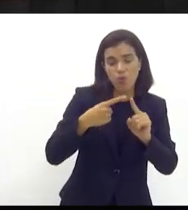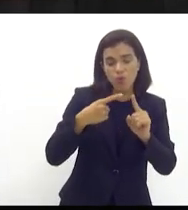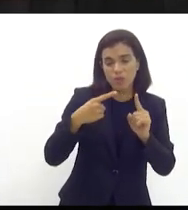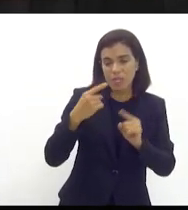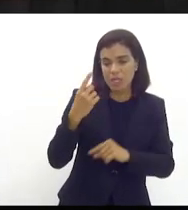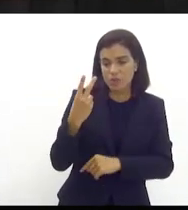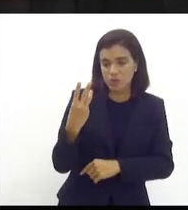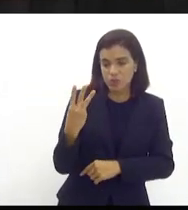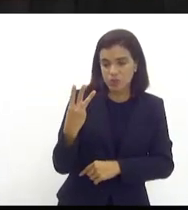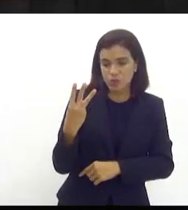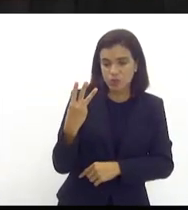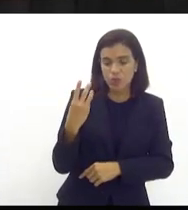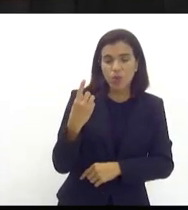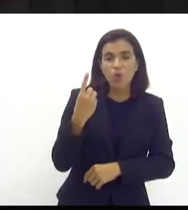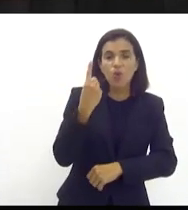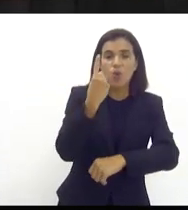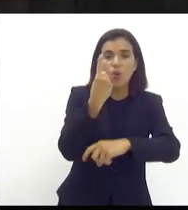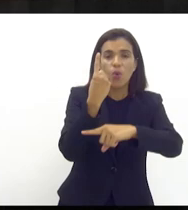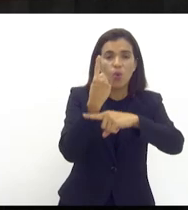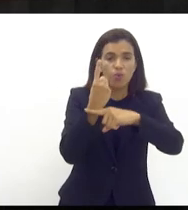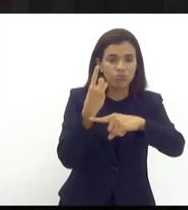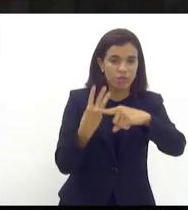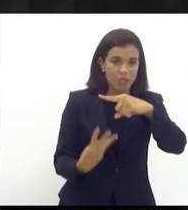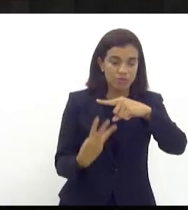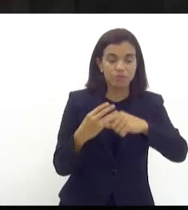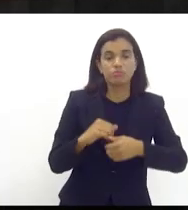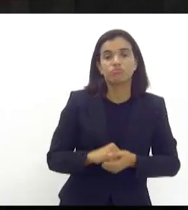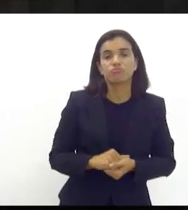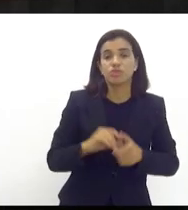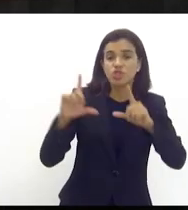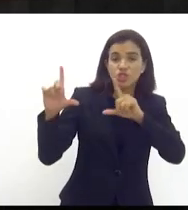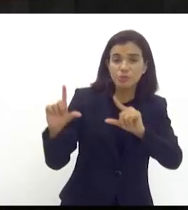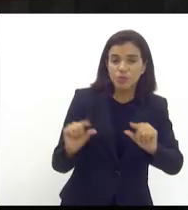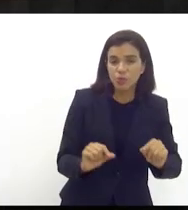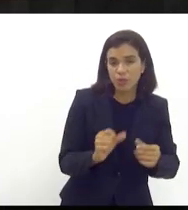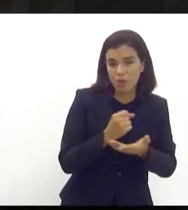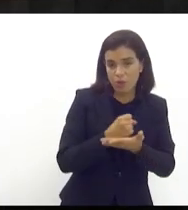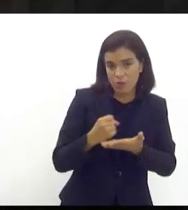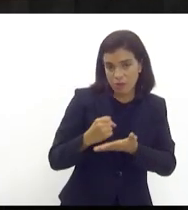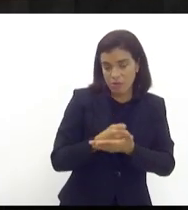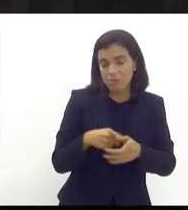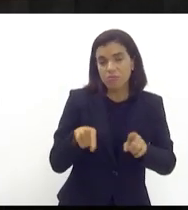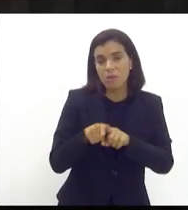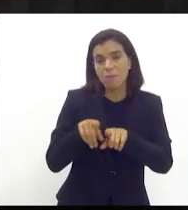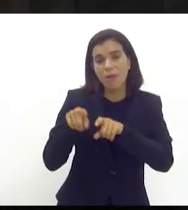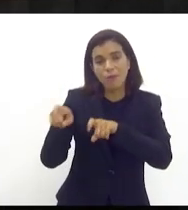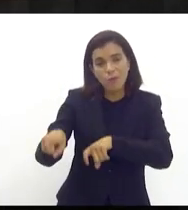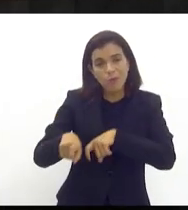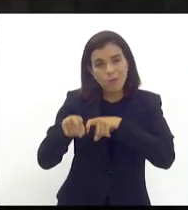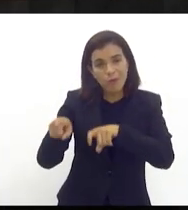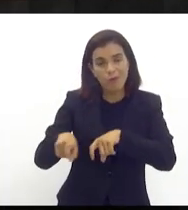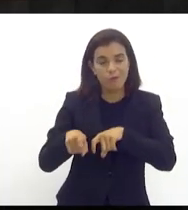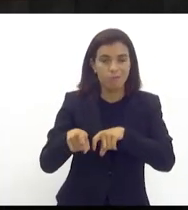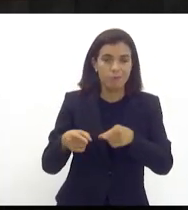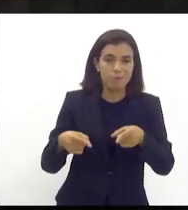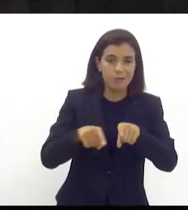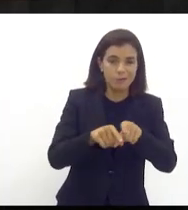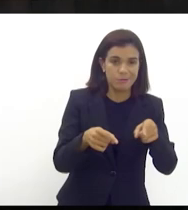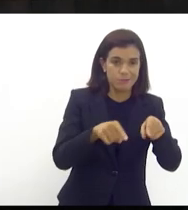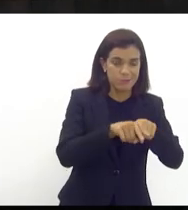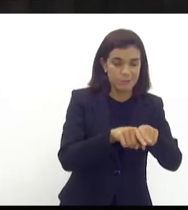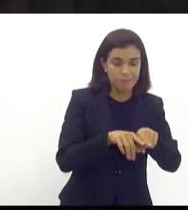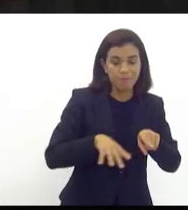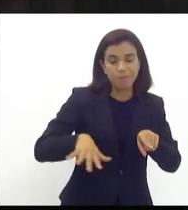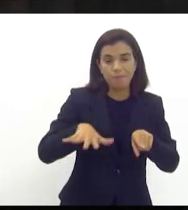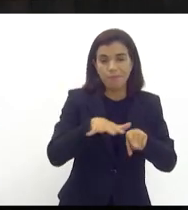a consequente redução de empregos na fábrica, no campo e demais parceiros. O setor de